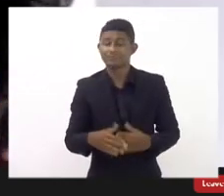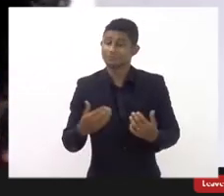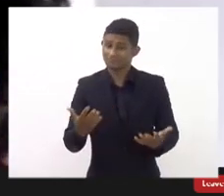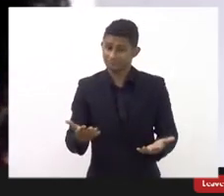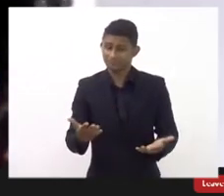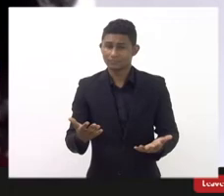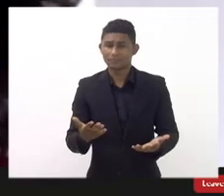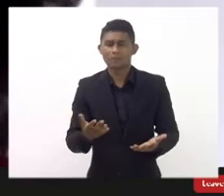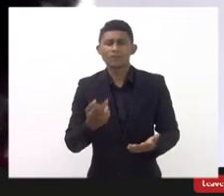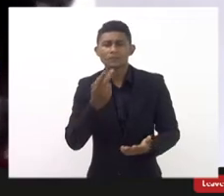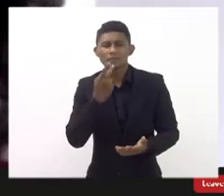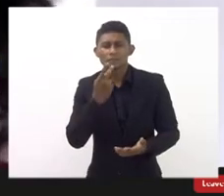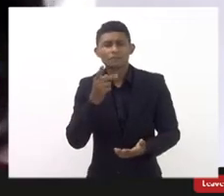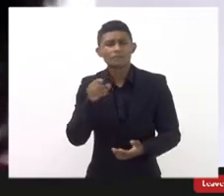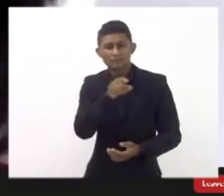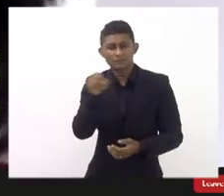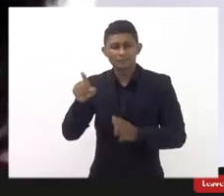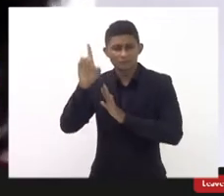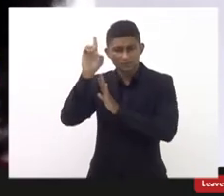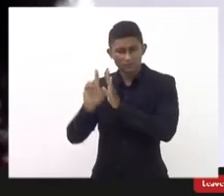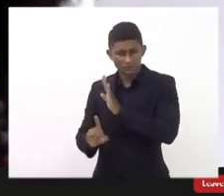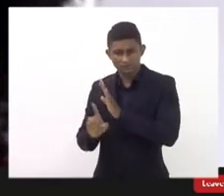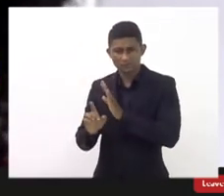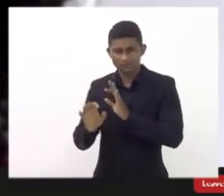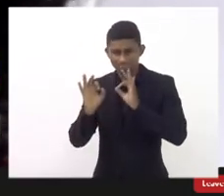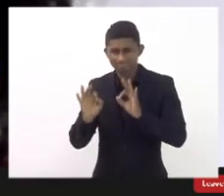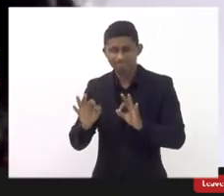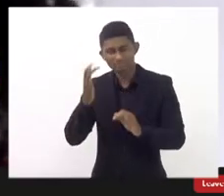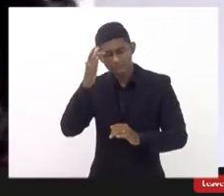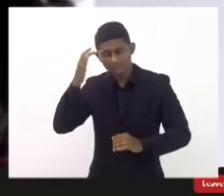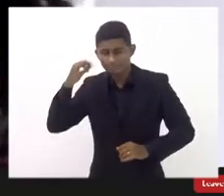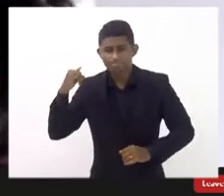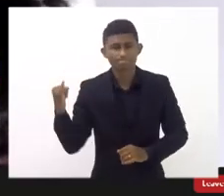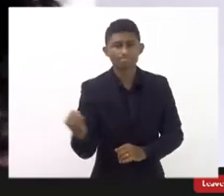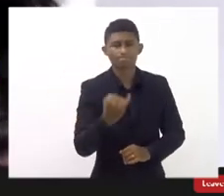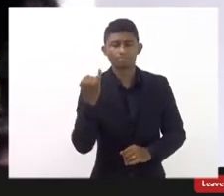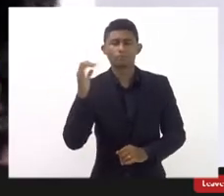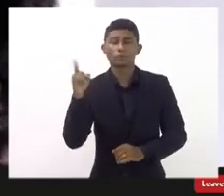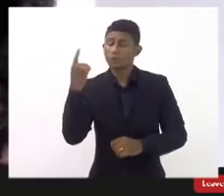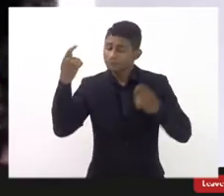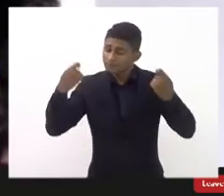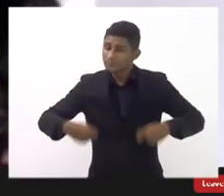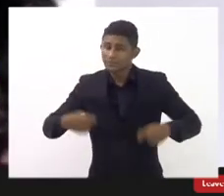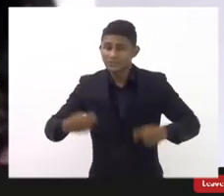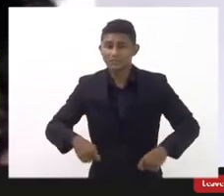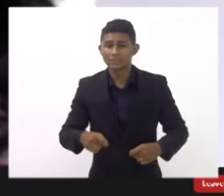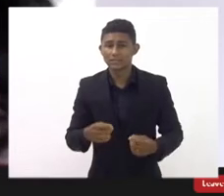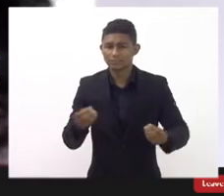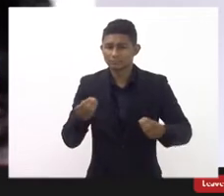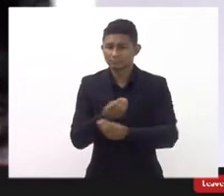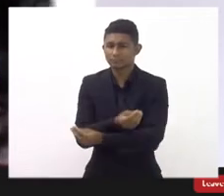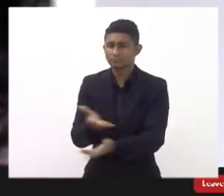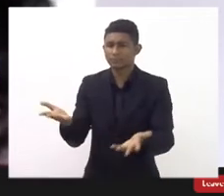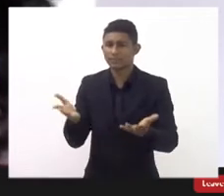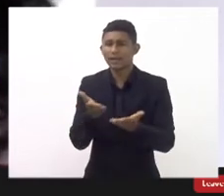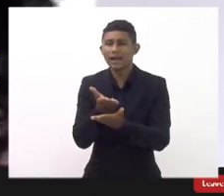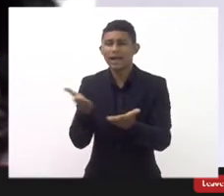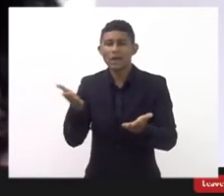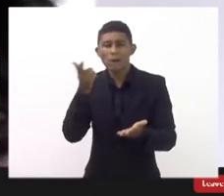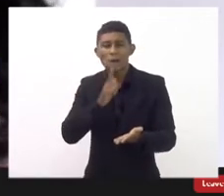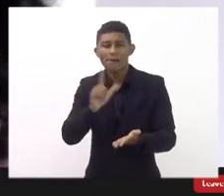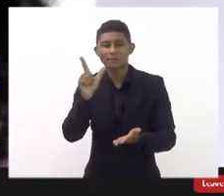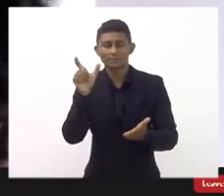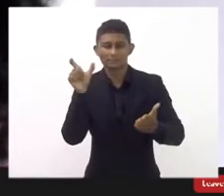principalmente pelo argumento da afirmação dos direitos, é que eu acho que é importante a gente afirmar aqui o acesso ao passe livre pelos estudantes do